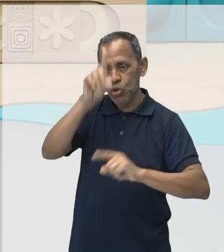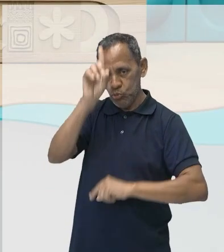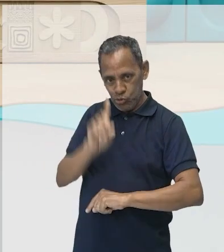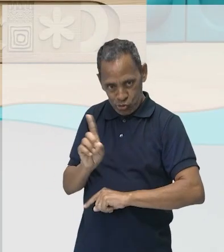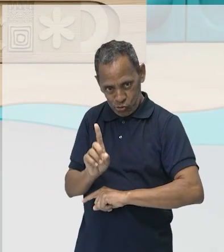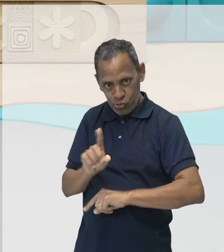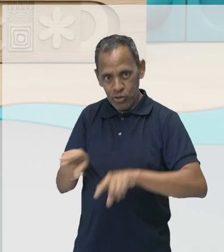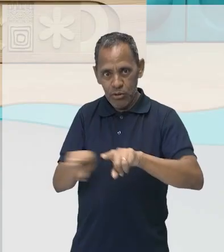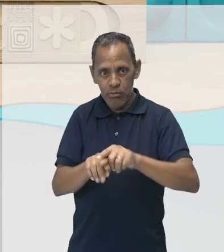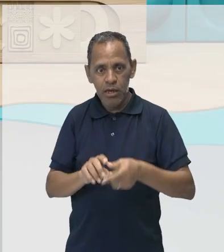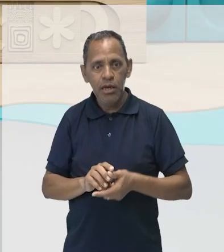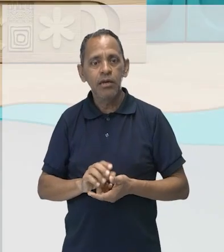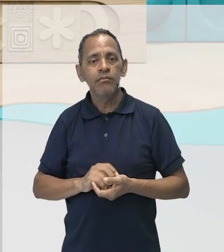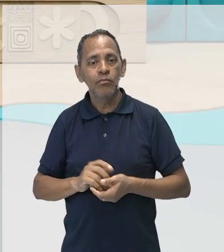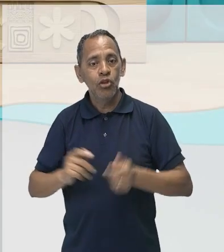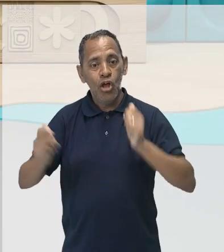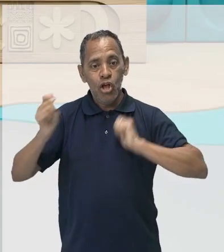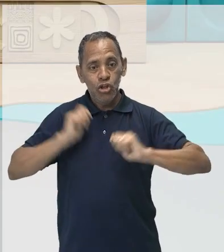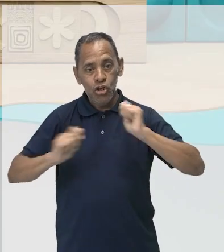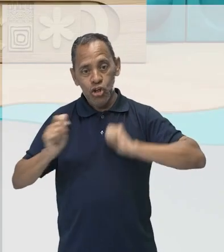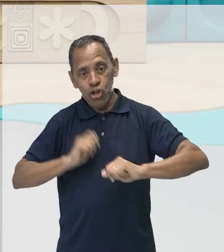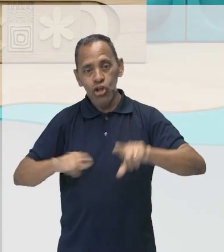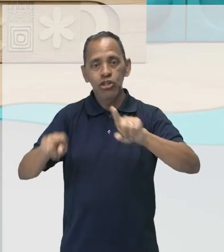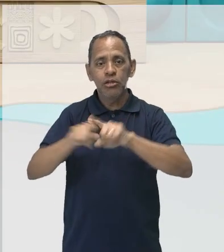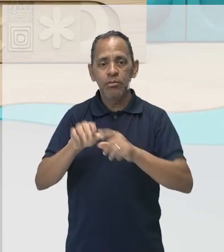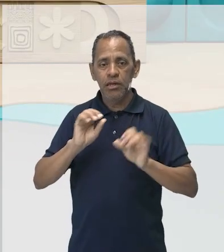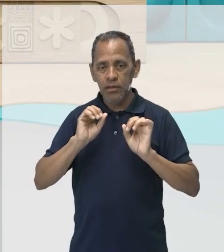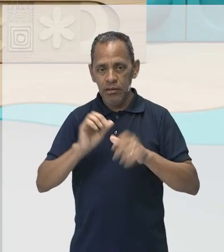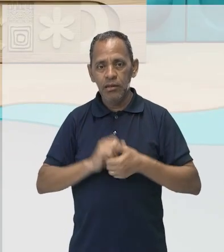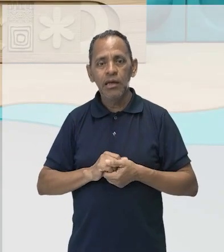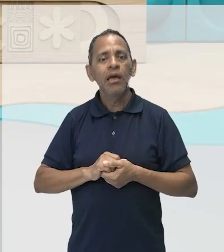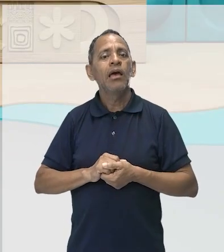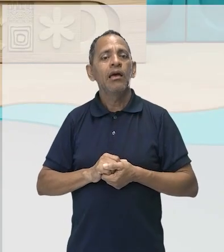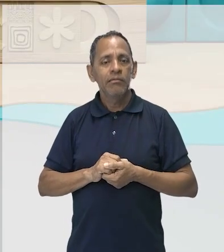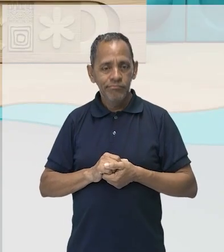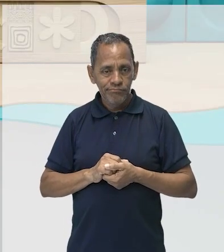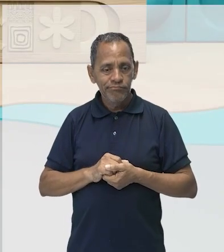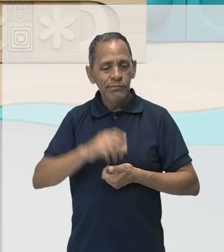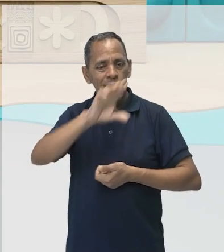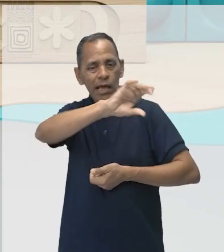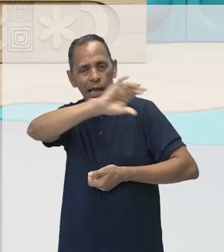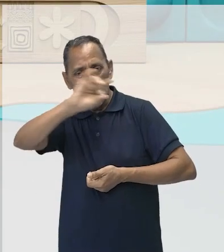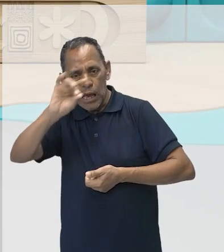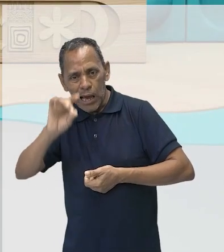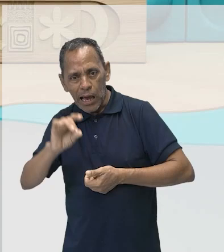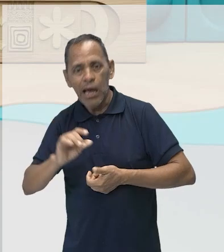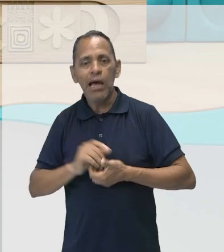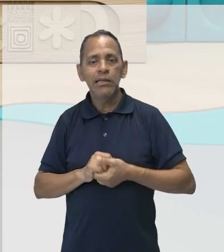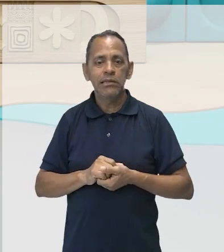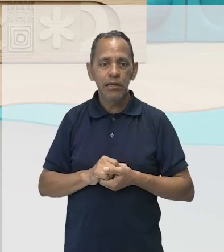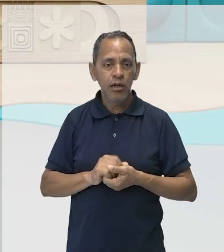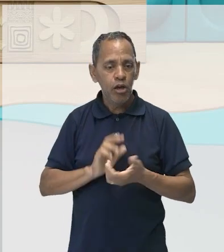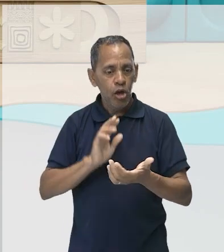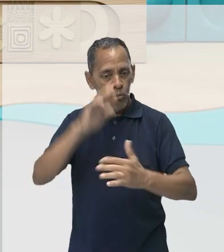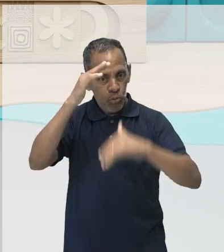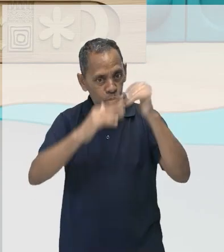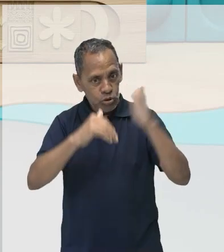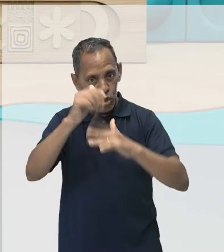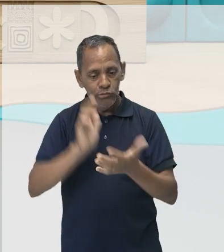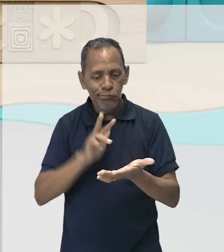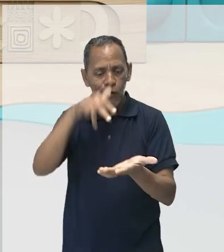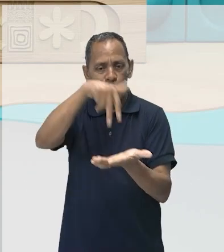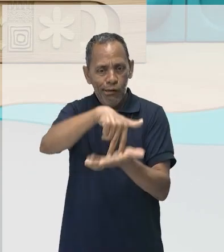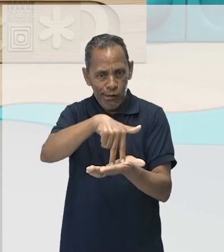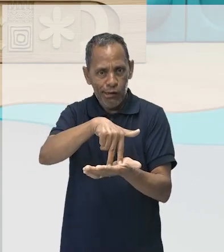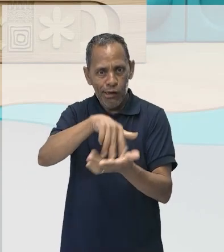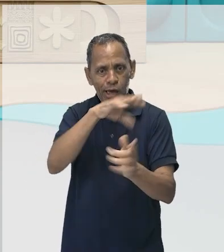diretor, da atriz, do ator, e conhecemos cada papel, o que é um protagonista, o que é um antagonista, o